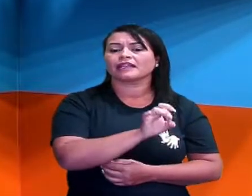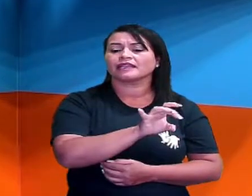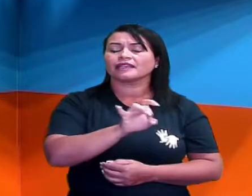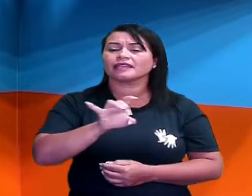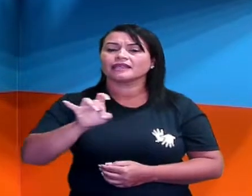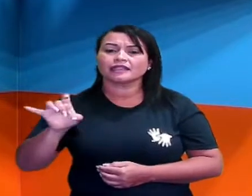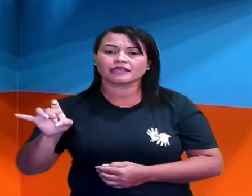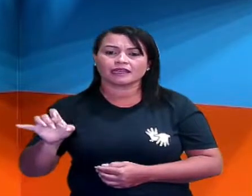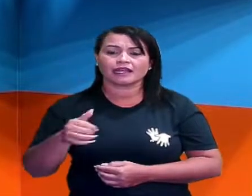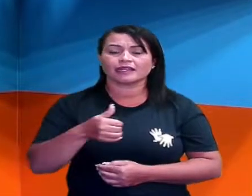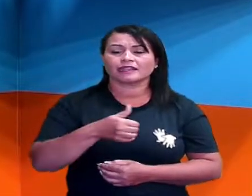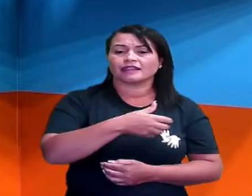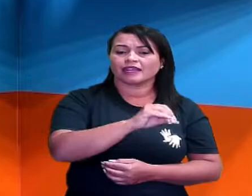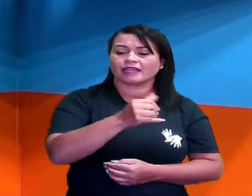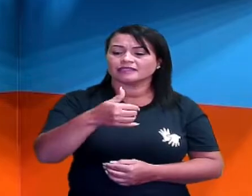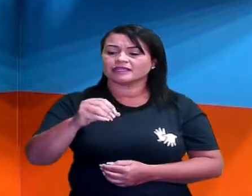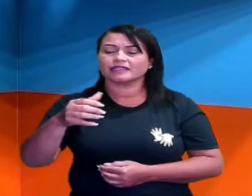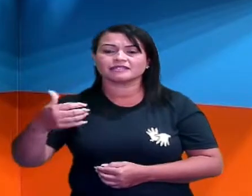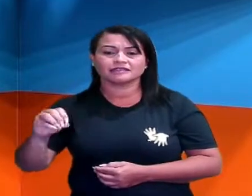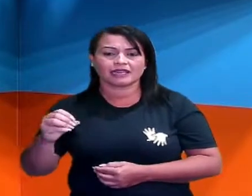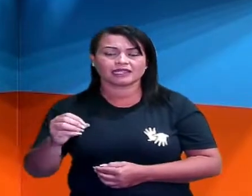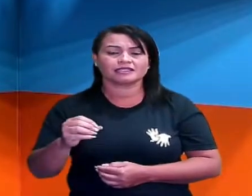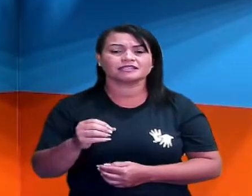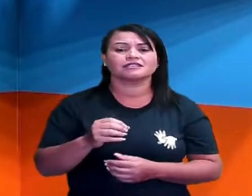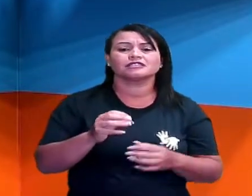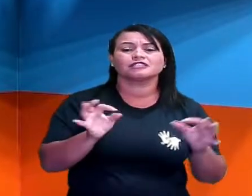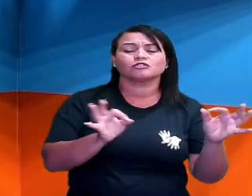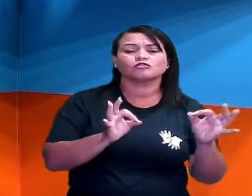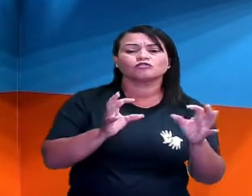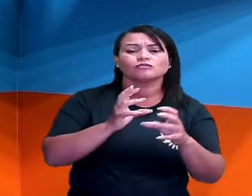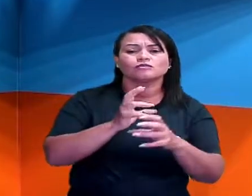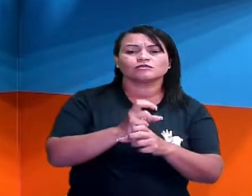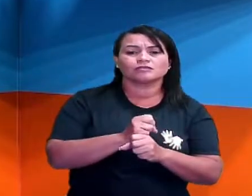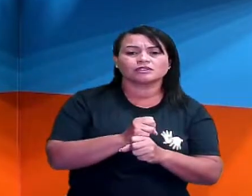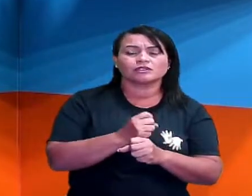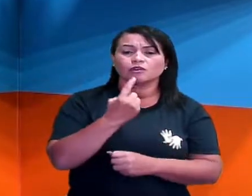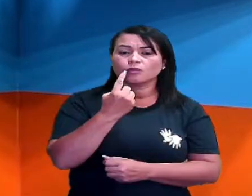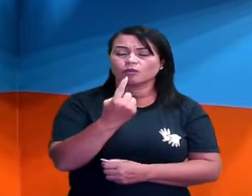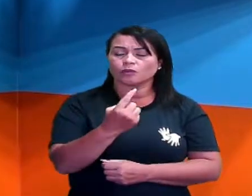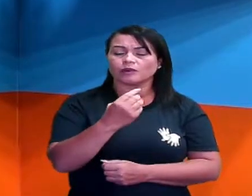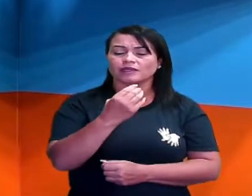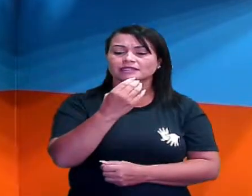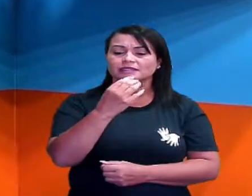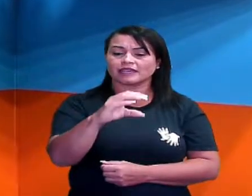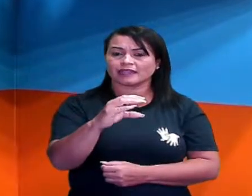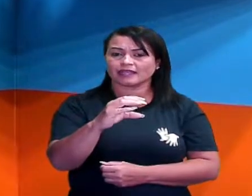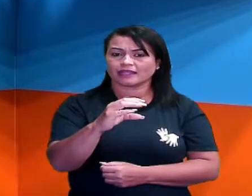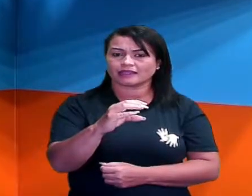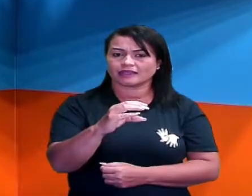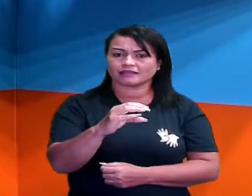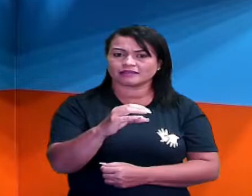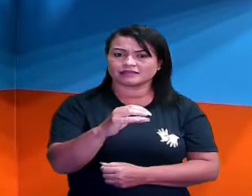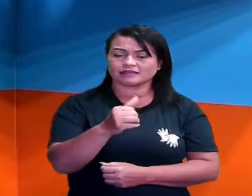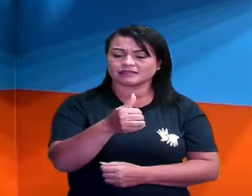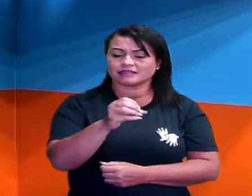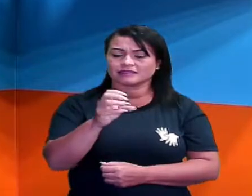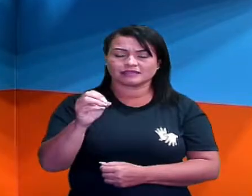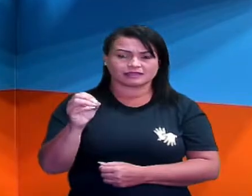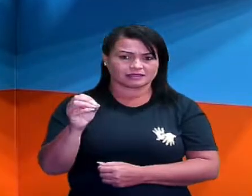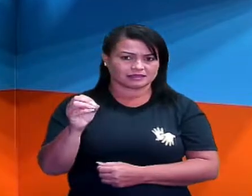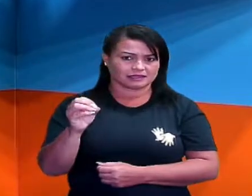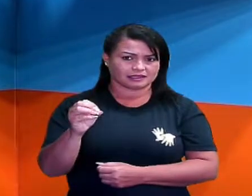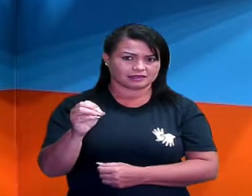cada 10 dezenas formam uma centena, tá? Então, aqui eu tenho uma centena, 100,